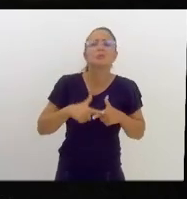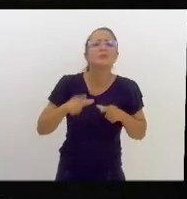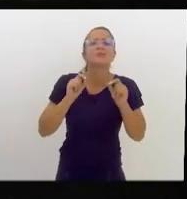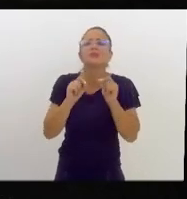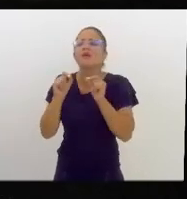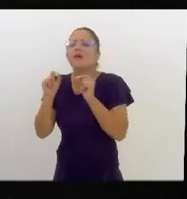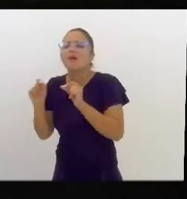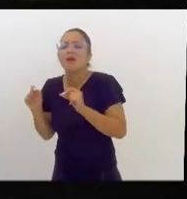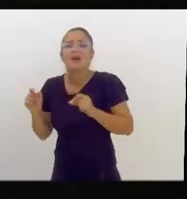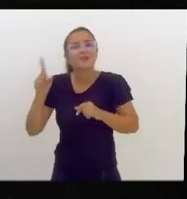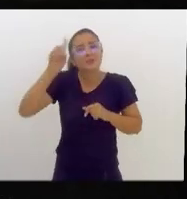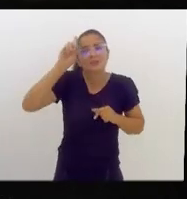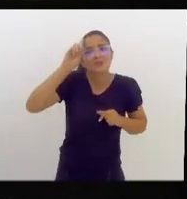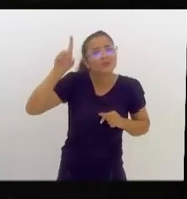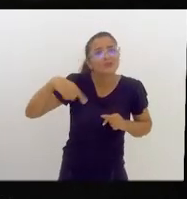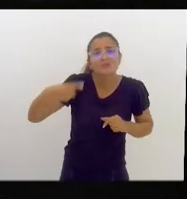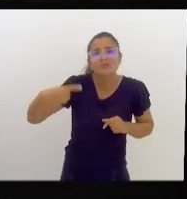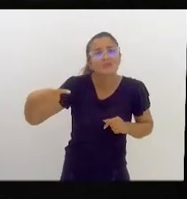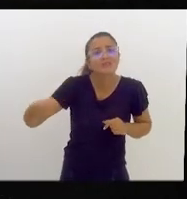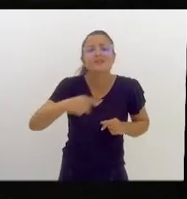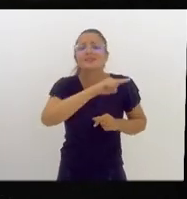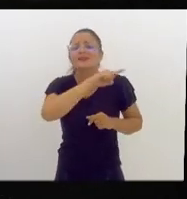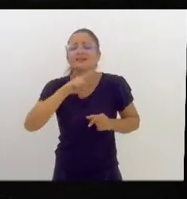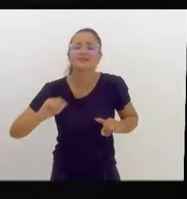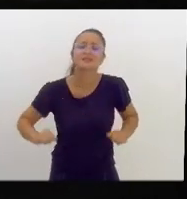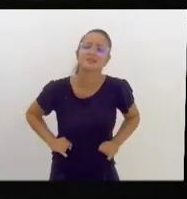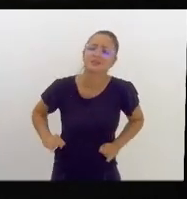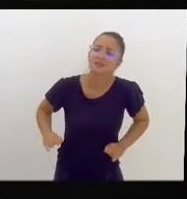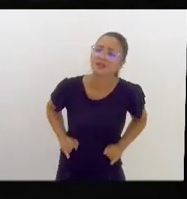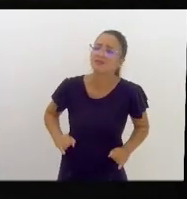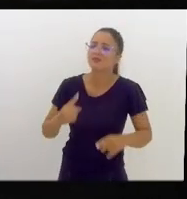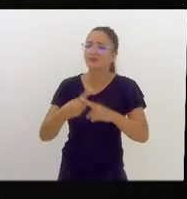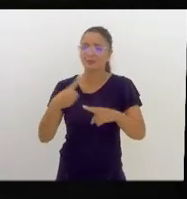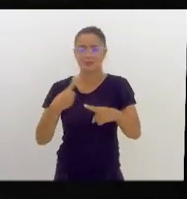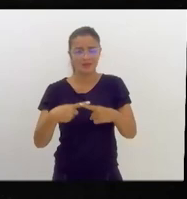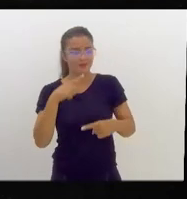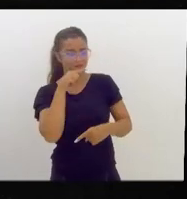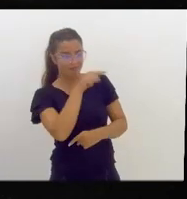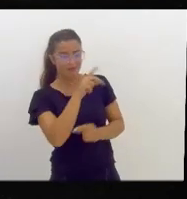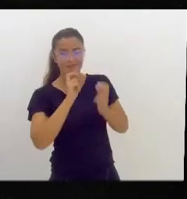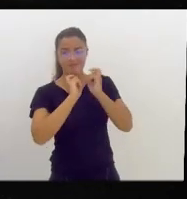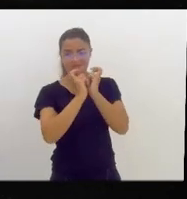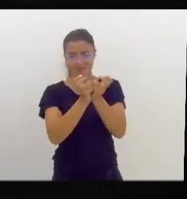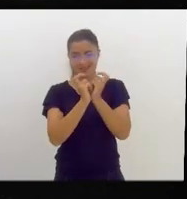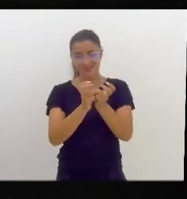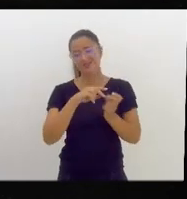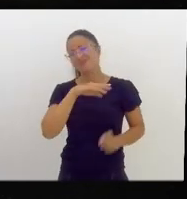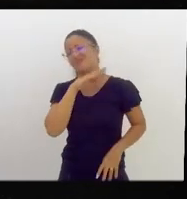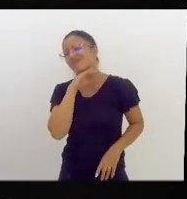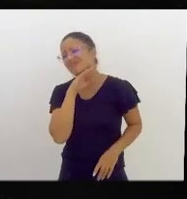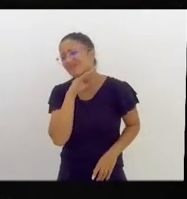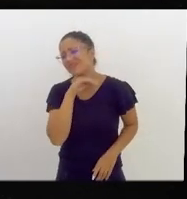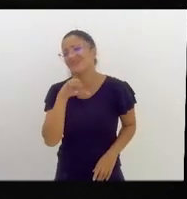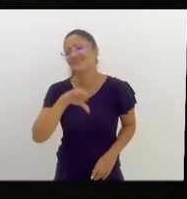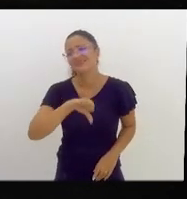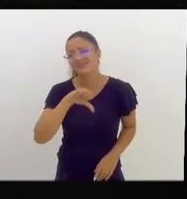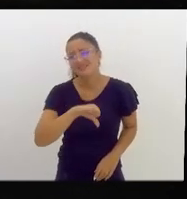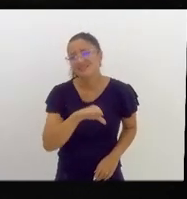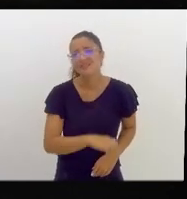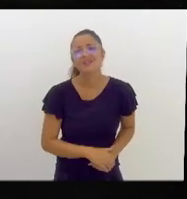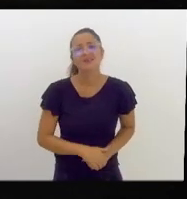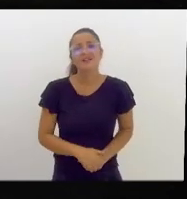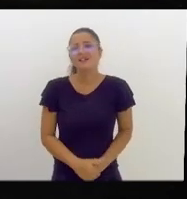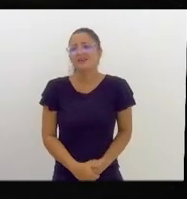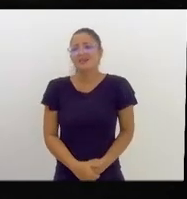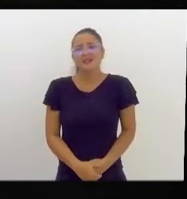que diariamente recebem a prestação de um serviço de má qualidade. Em linhas